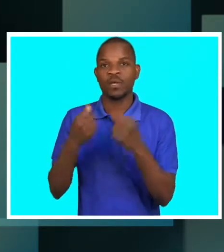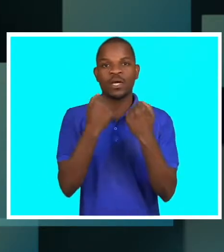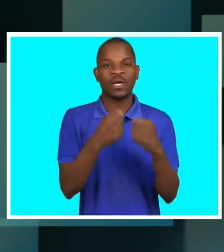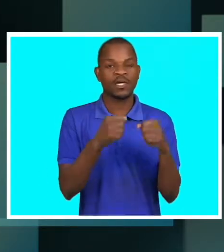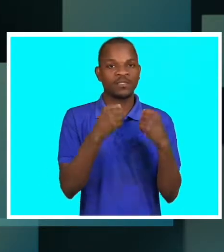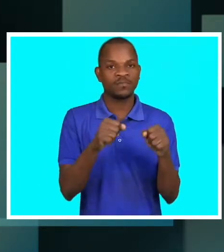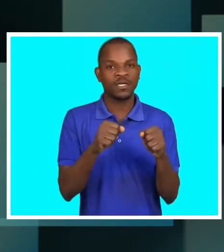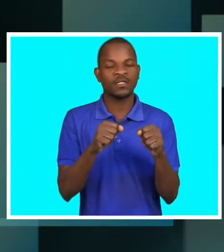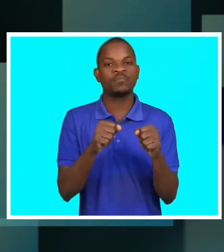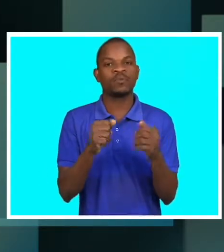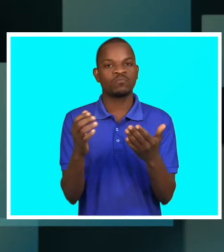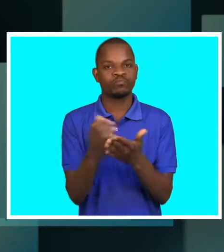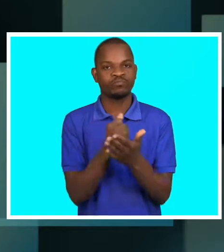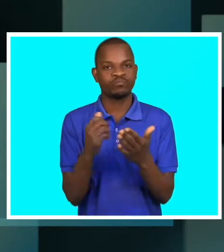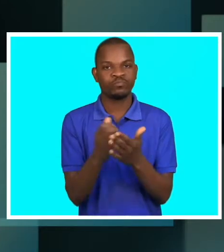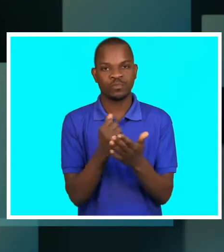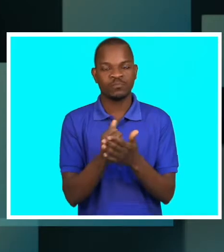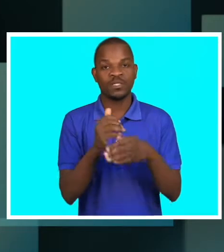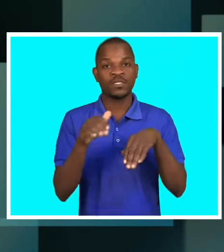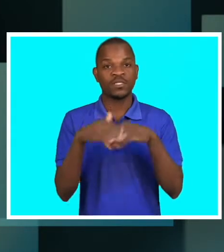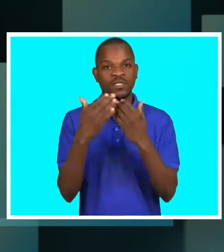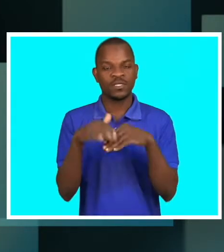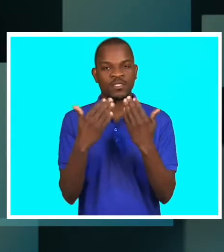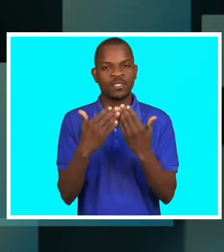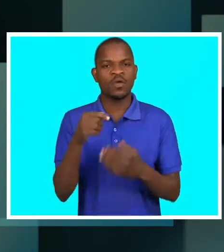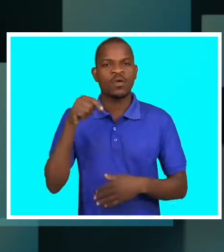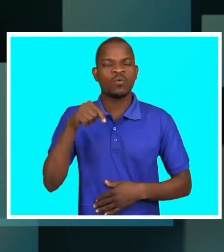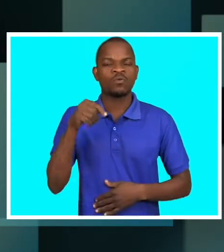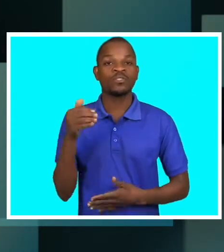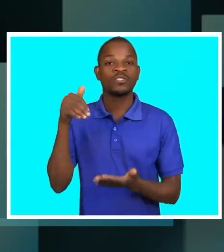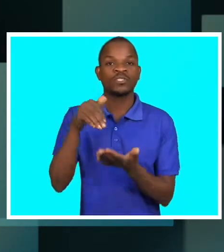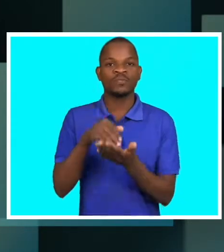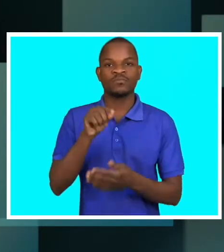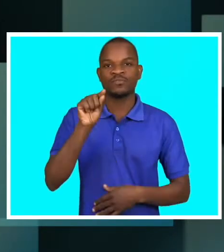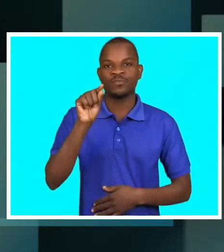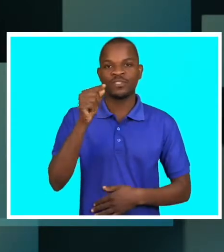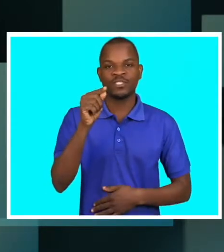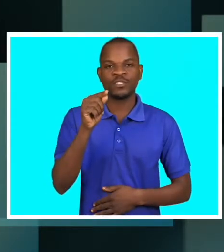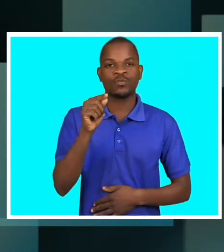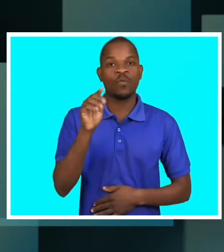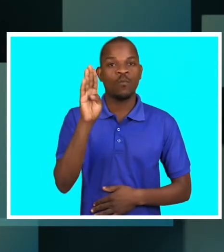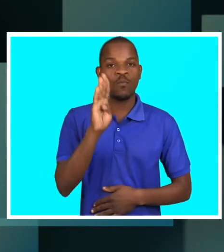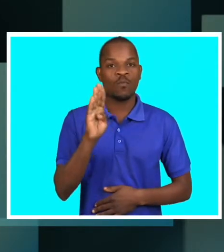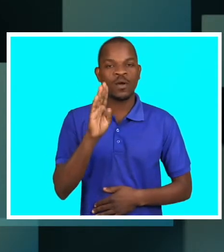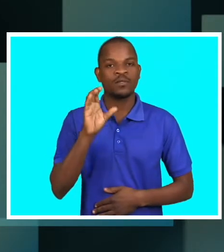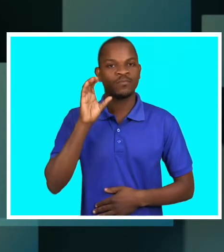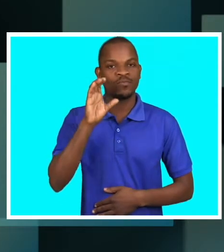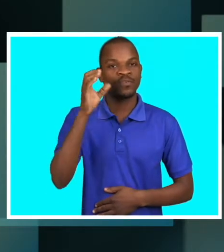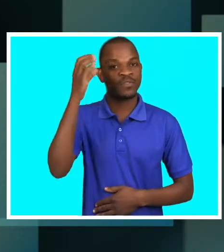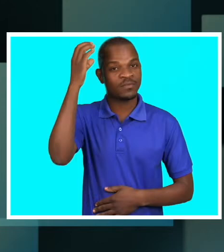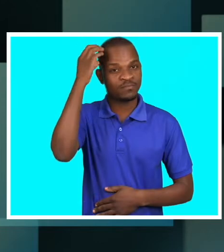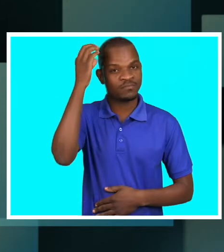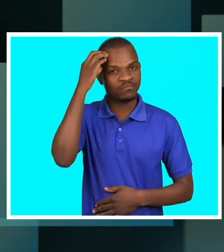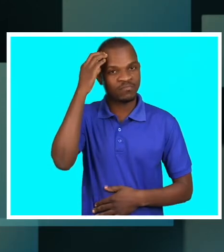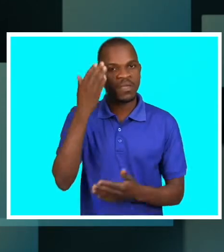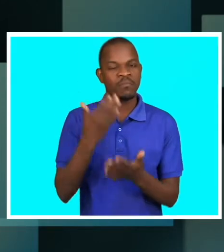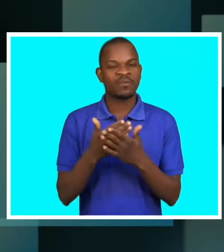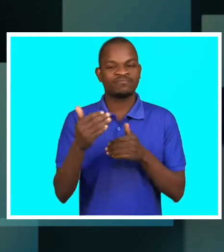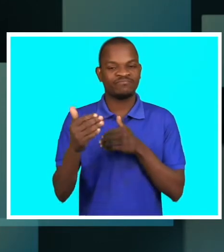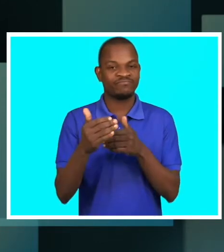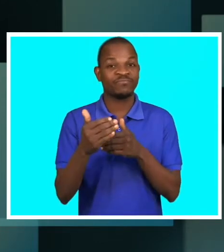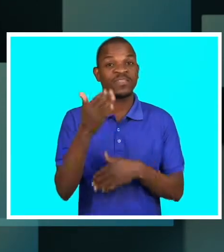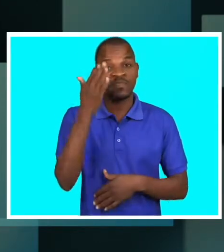exercer atividades que sejam o sustento do seu dia a dia. Hoje estamos no município de Boan na